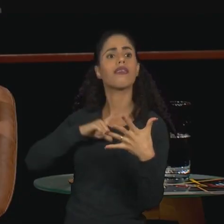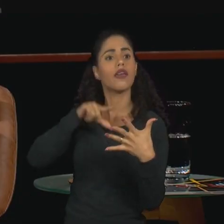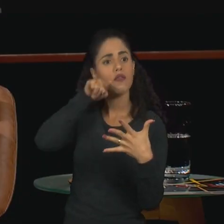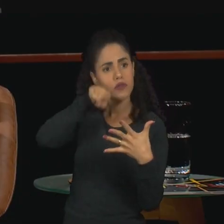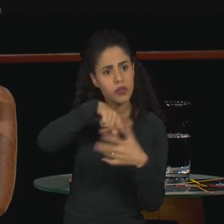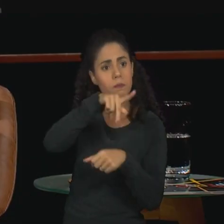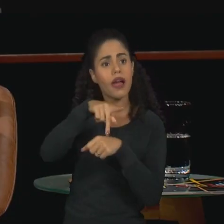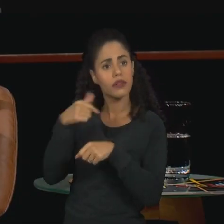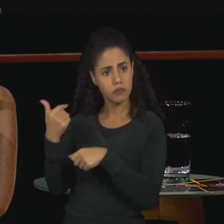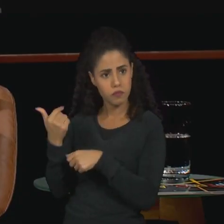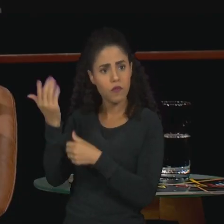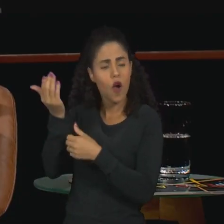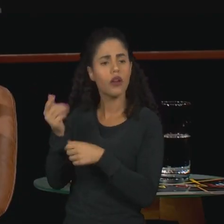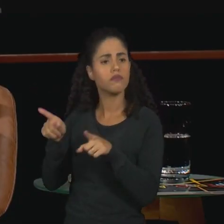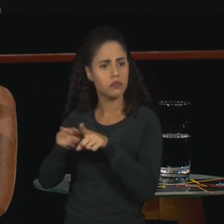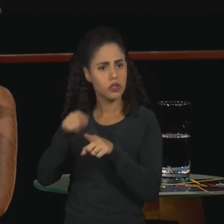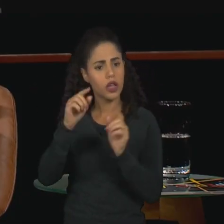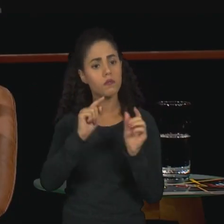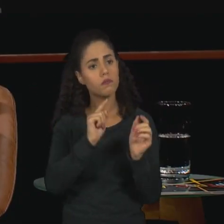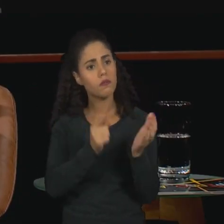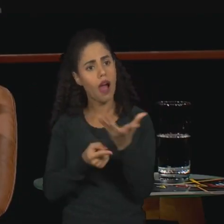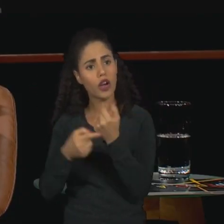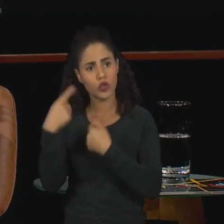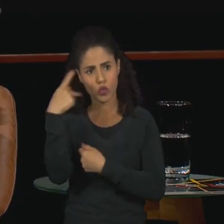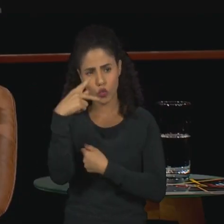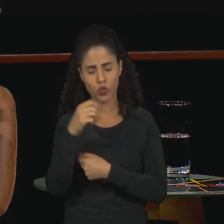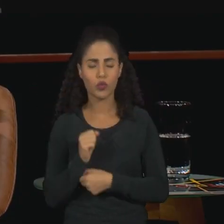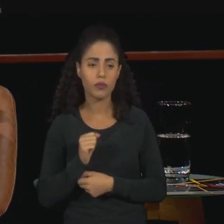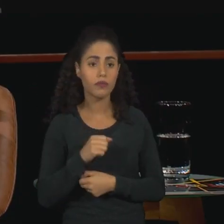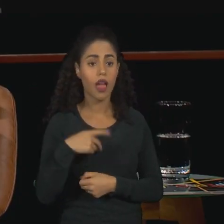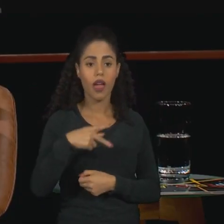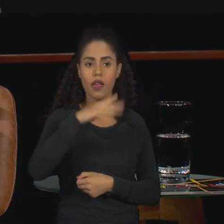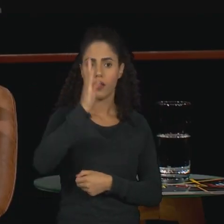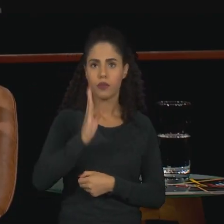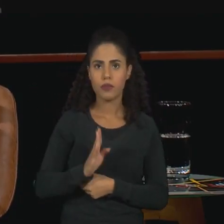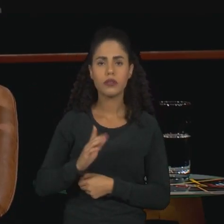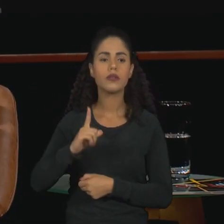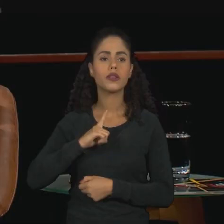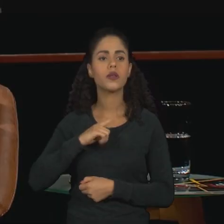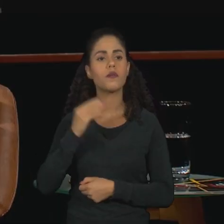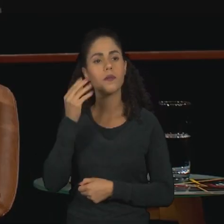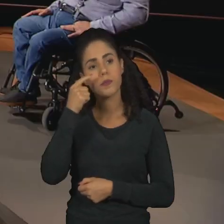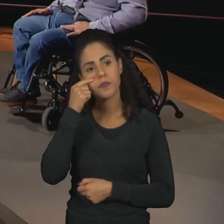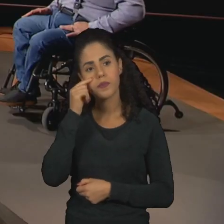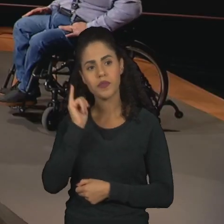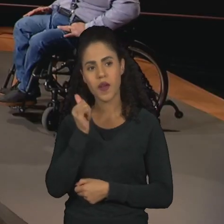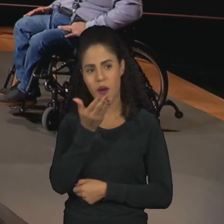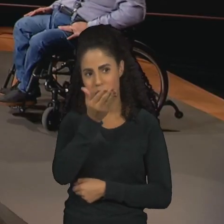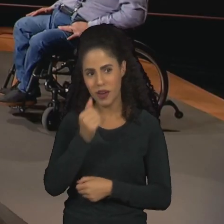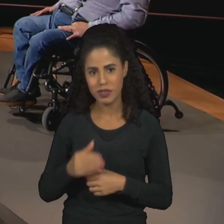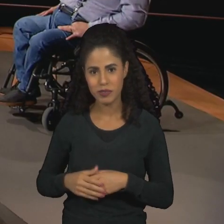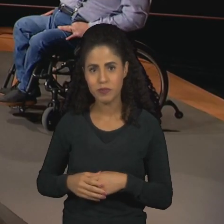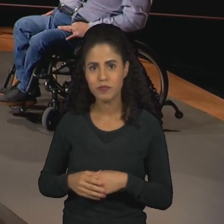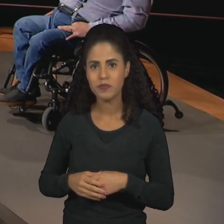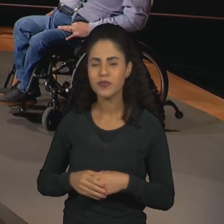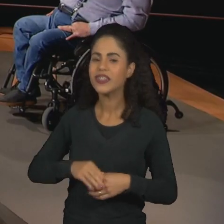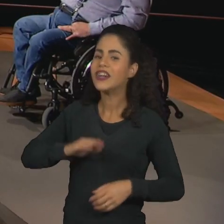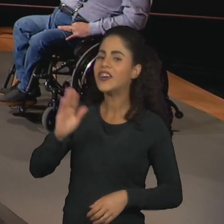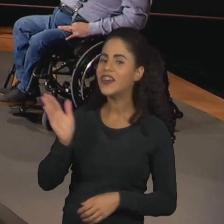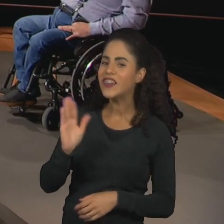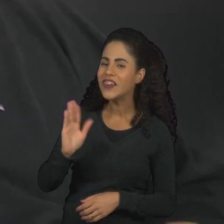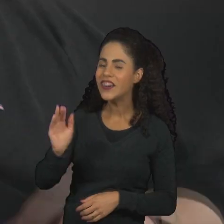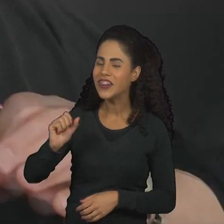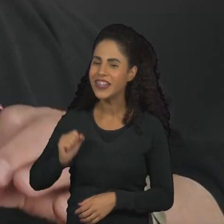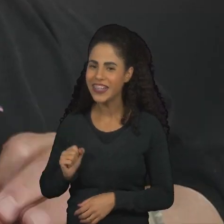países. Então, um dos maiores críticos de arte do nosso país também te mandou uma mensagem. Gilberto, meu